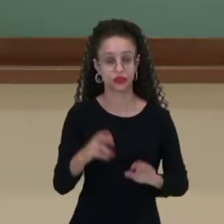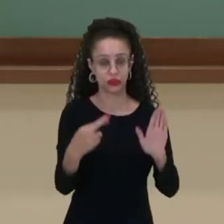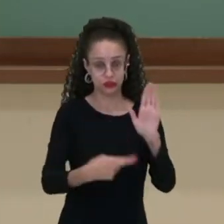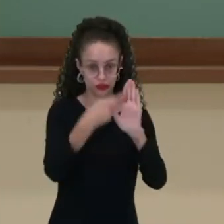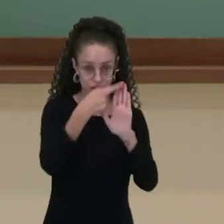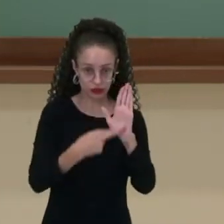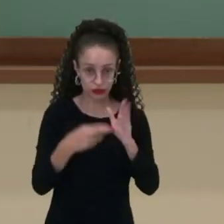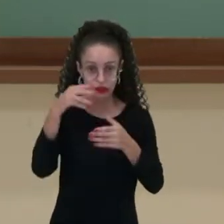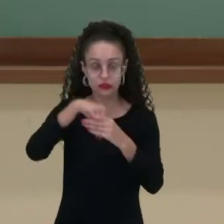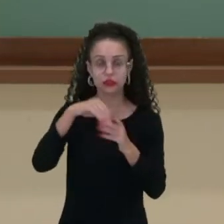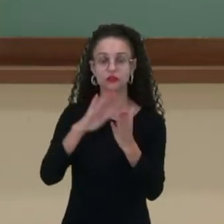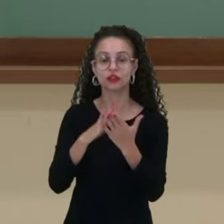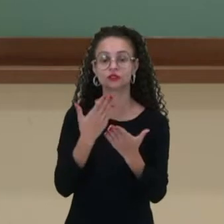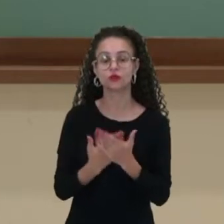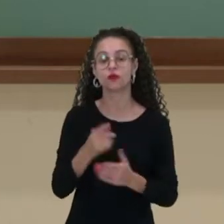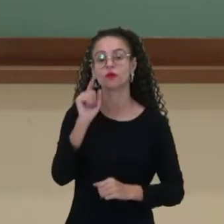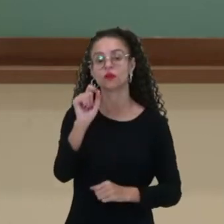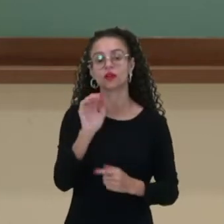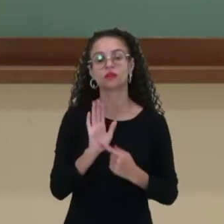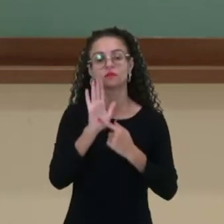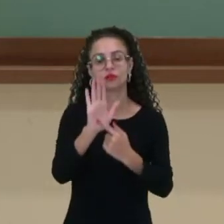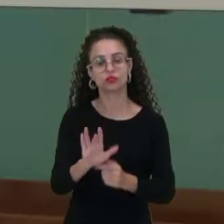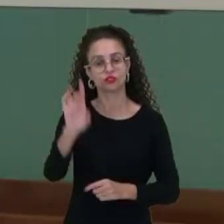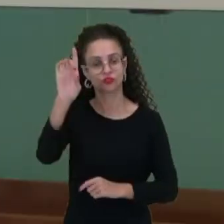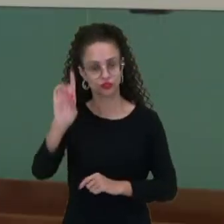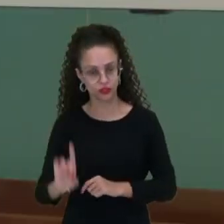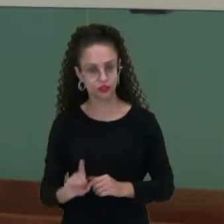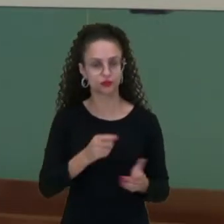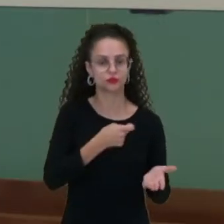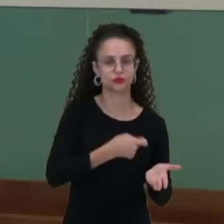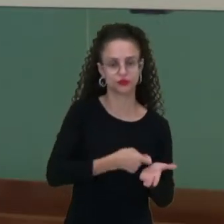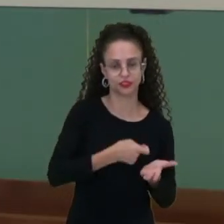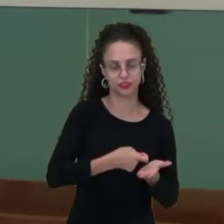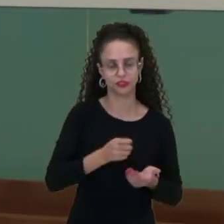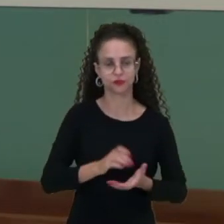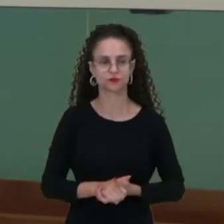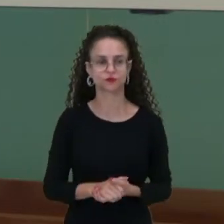normas no colégio estabelecem nossos direitos e deveres.